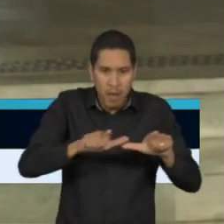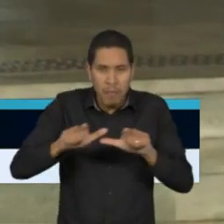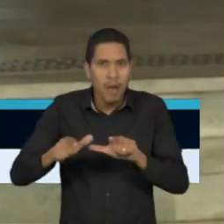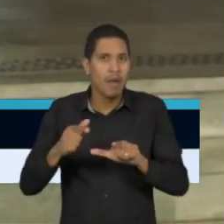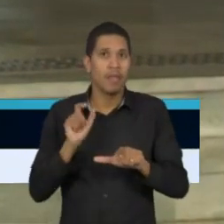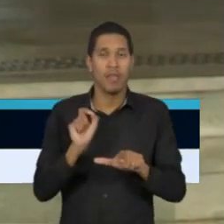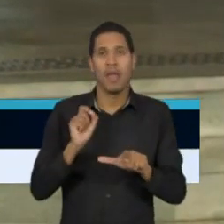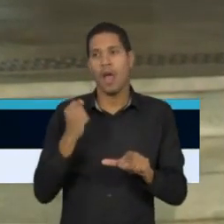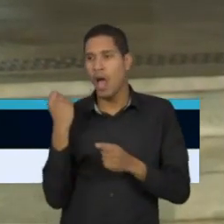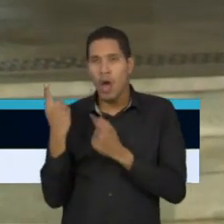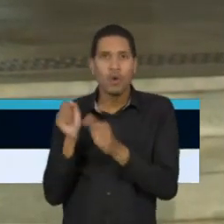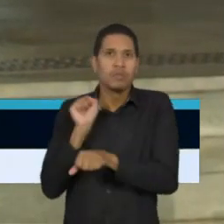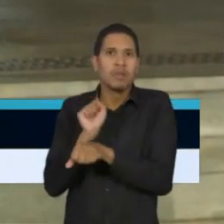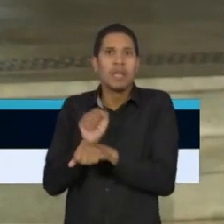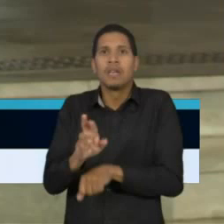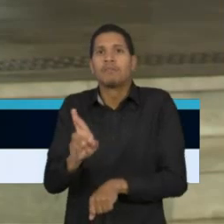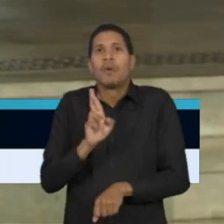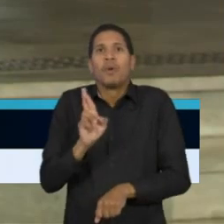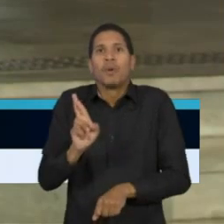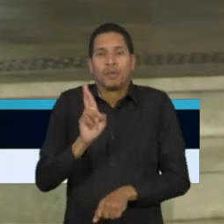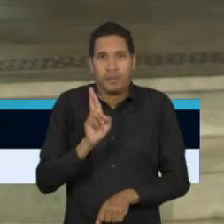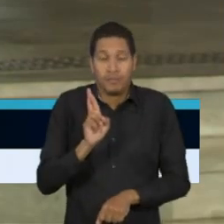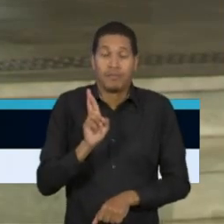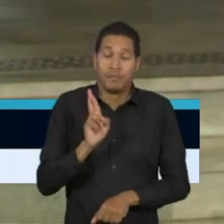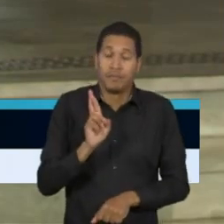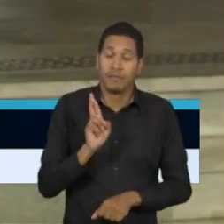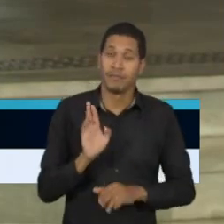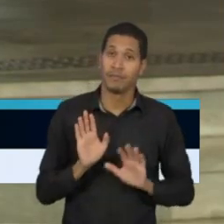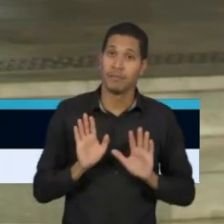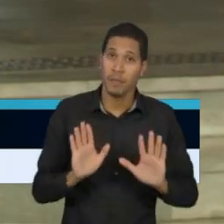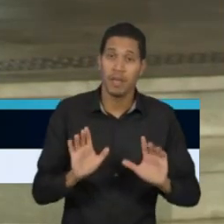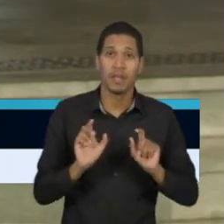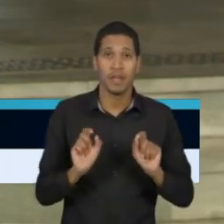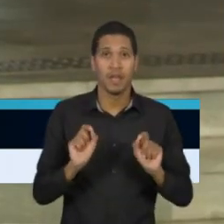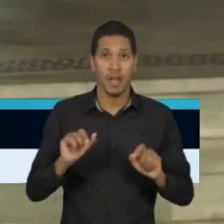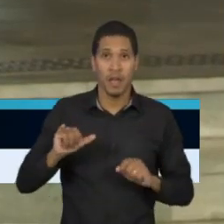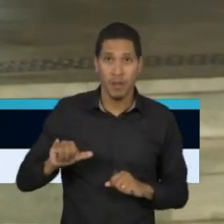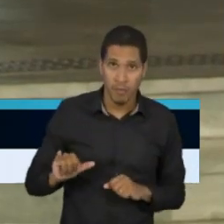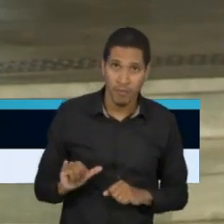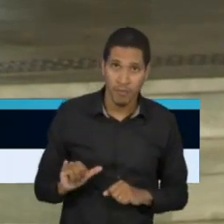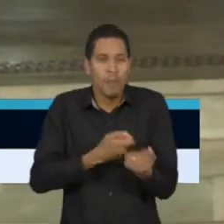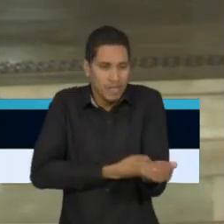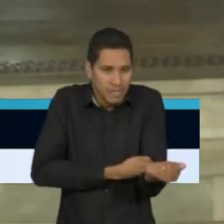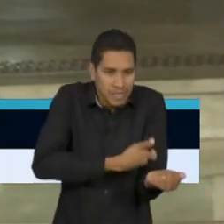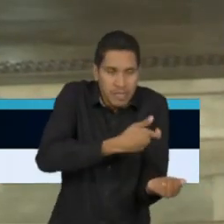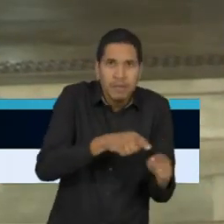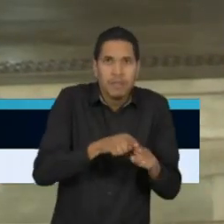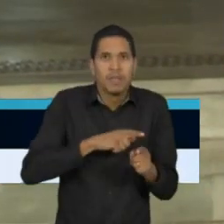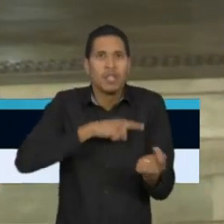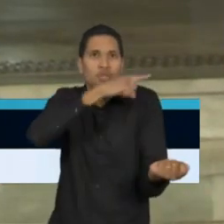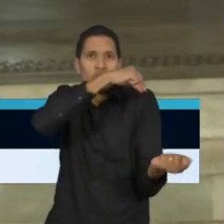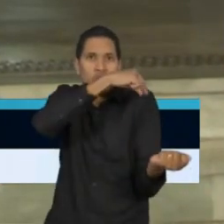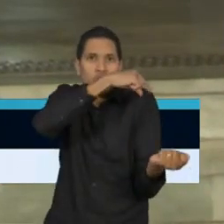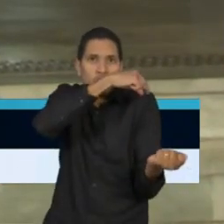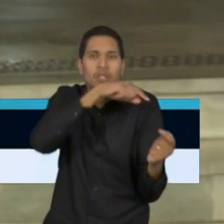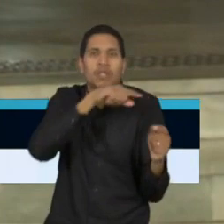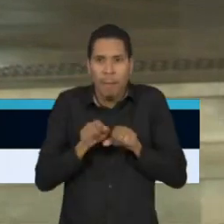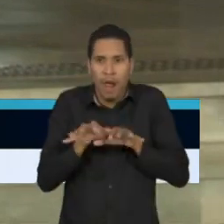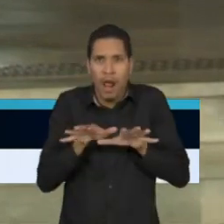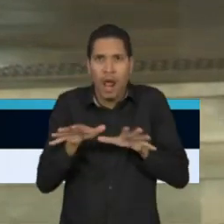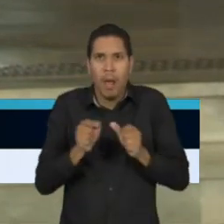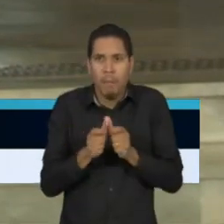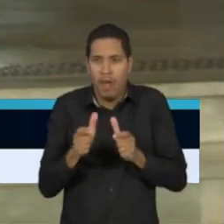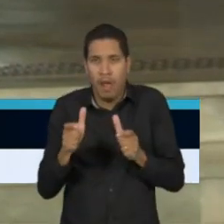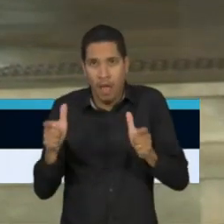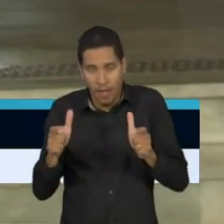realização das suas respostas, mas eu queria aproveitar agora essa minha fala. Quero mais uma vez reforçar,